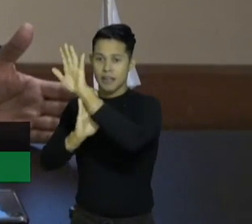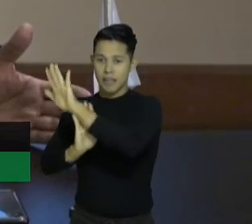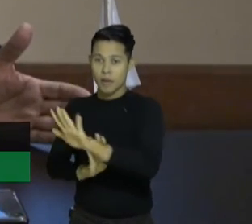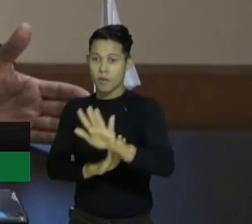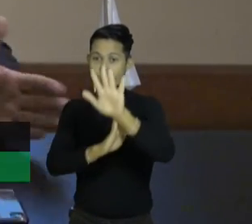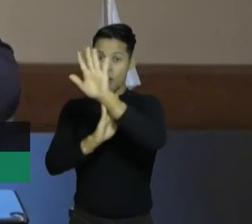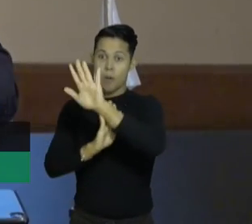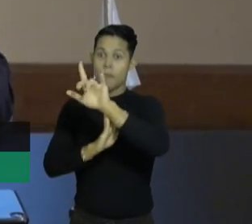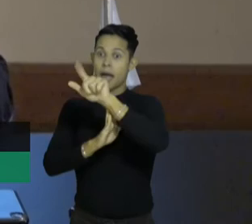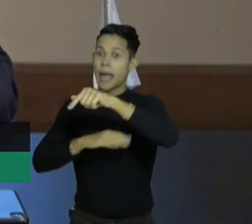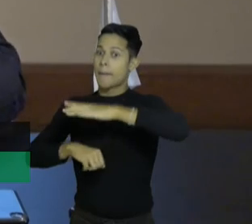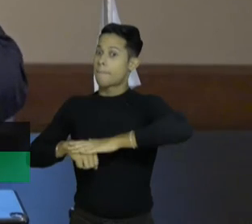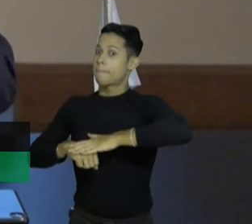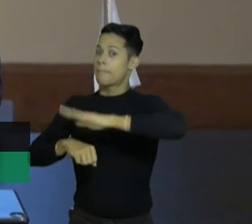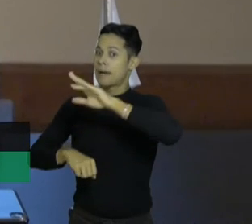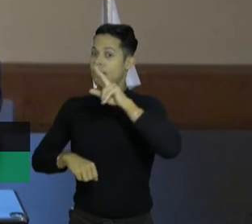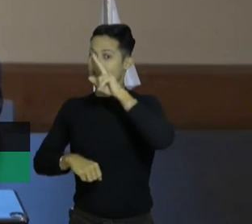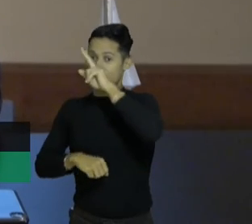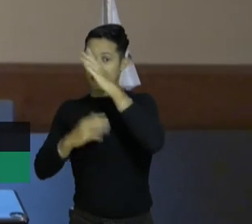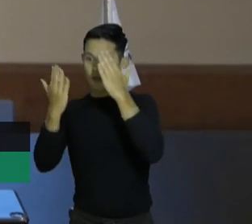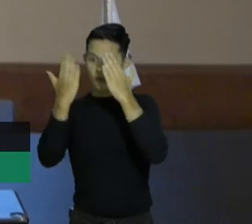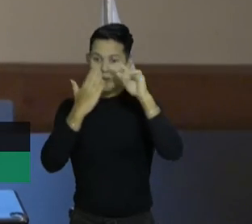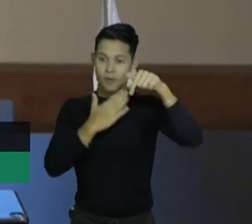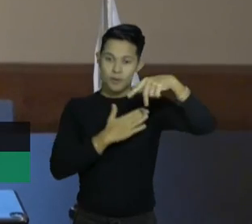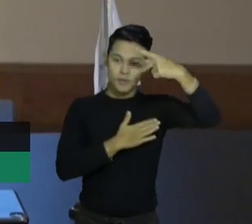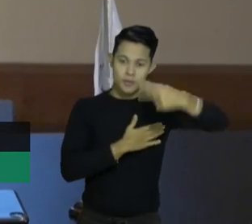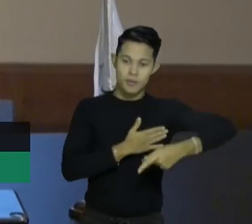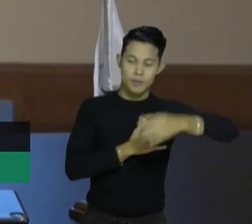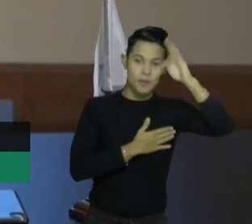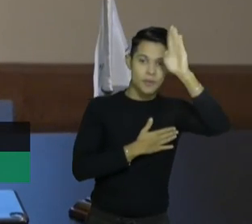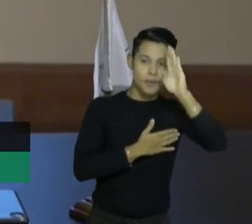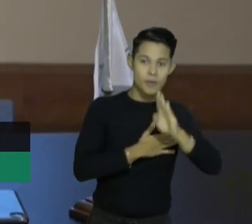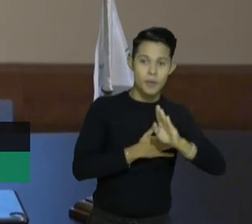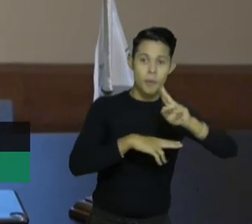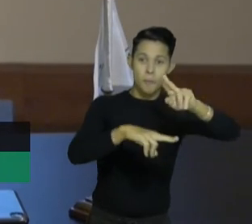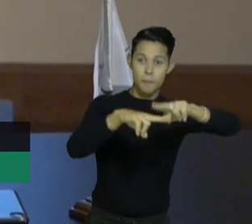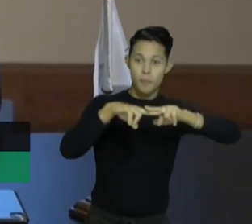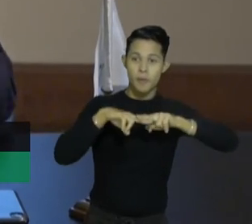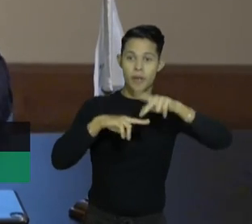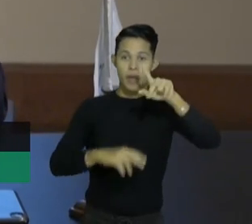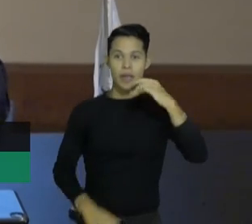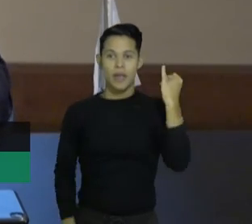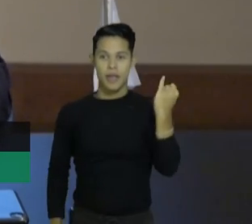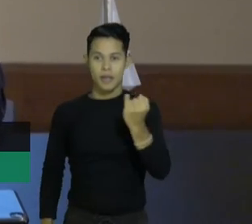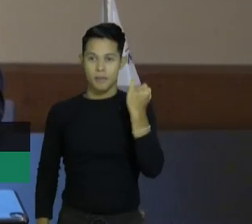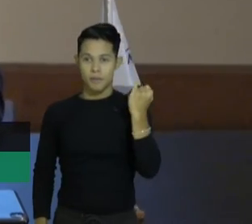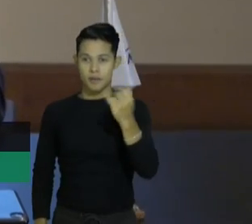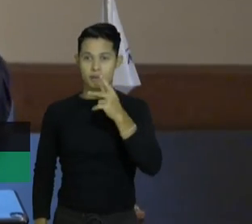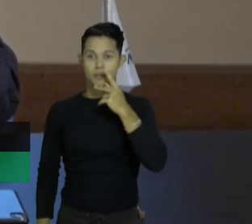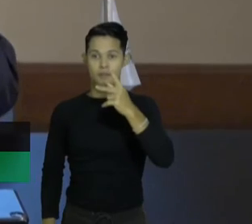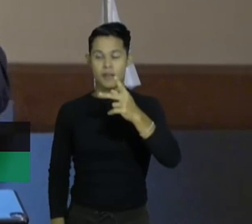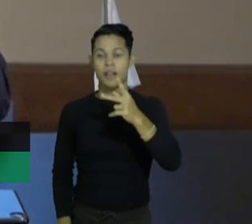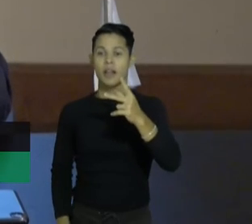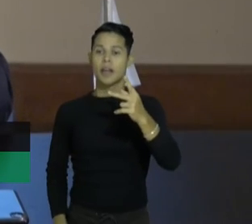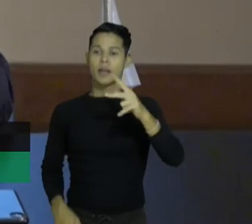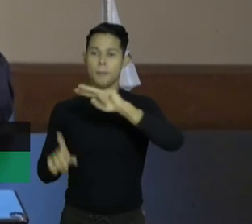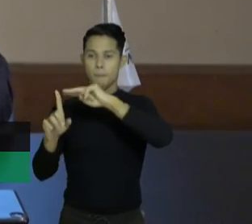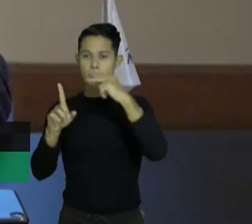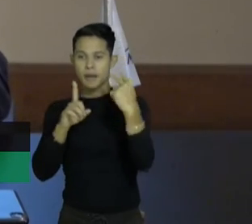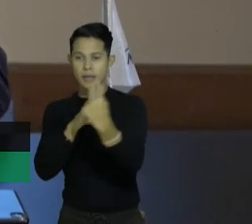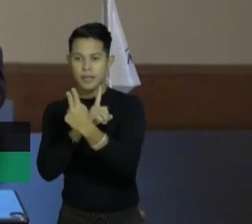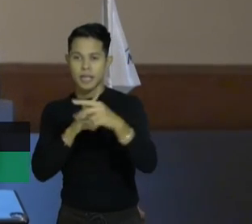Brasil então também é importante salientar que do ponto de vista macroeconômico a